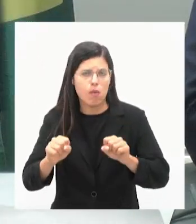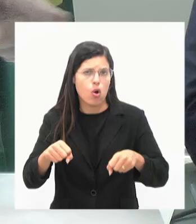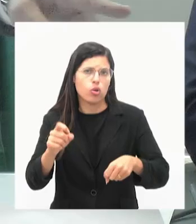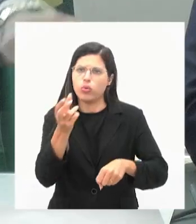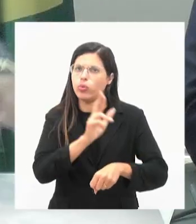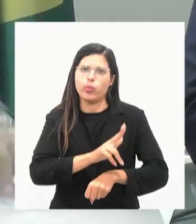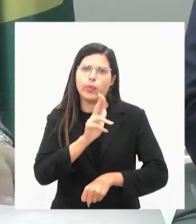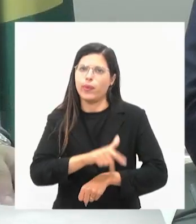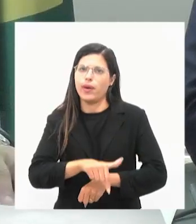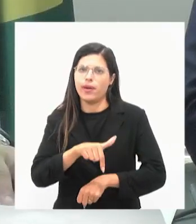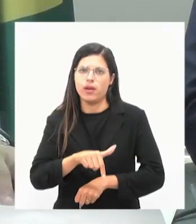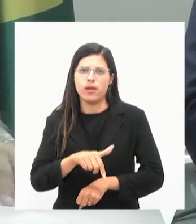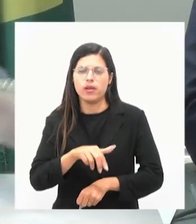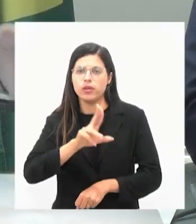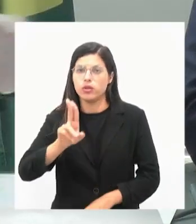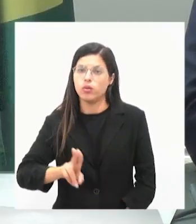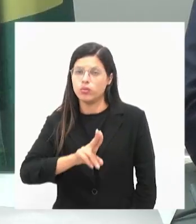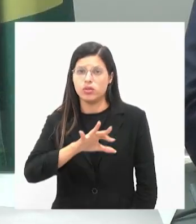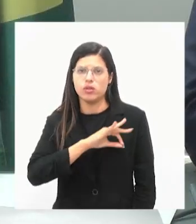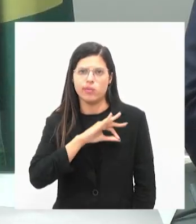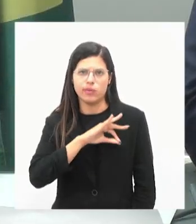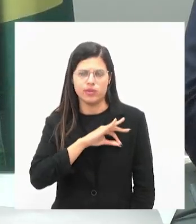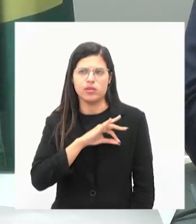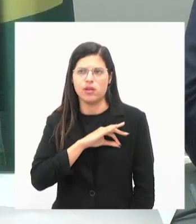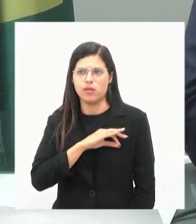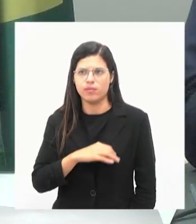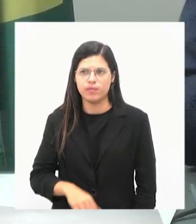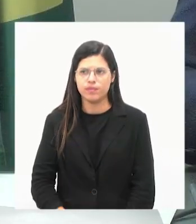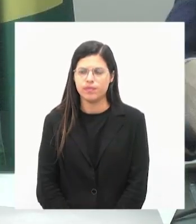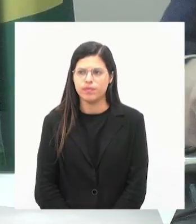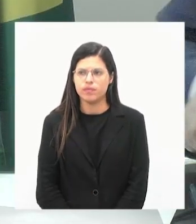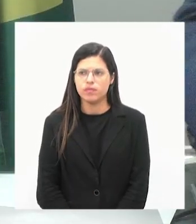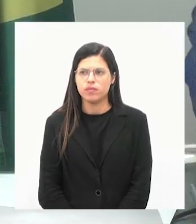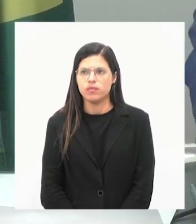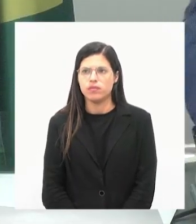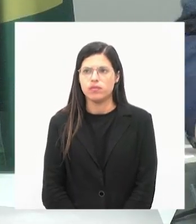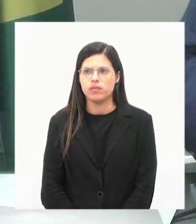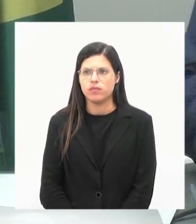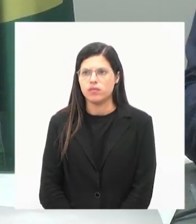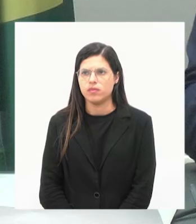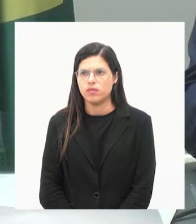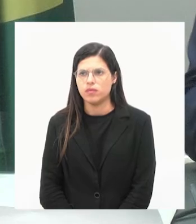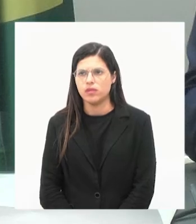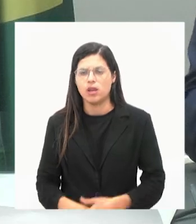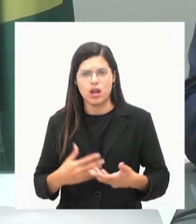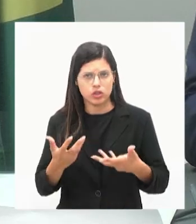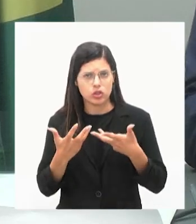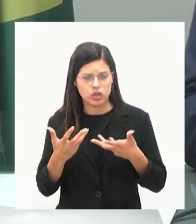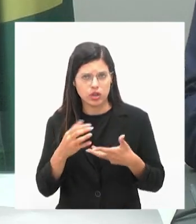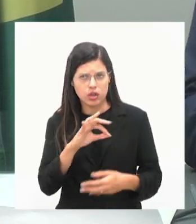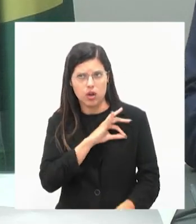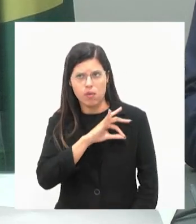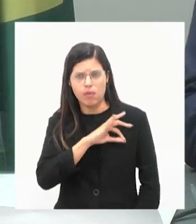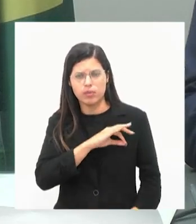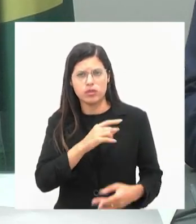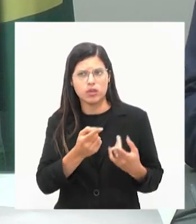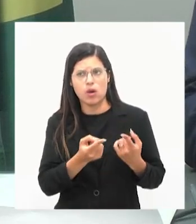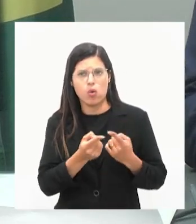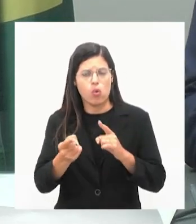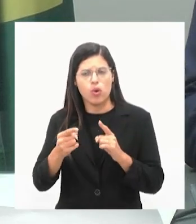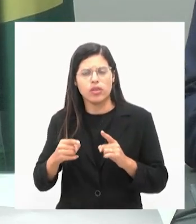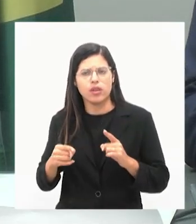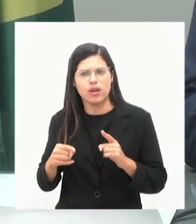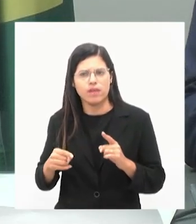para dar legalidade, cara. É isso que está acontecendo, Coronel. E a gente quer, sim, a gente quer uma polícia combatendo o vagabundo. Quem tem que